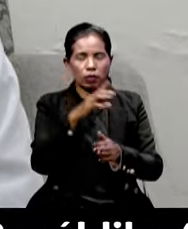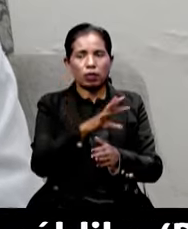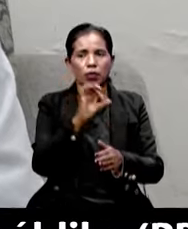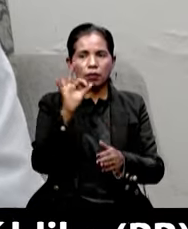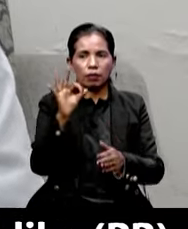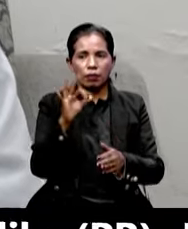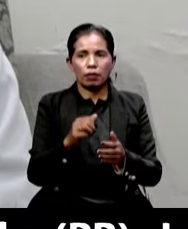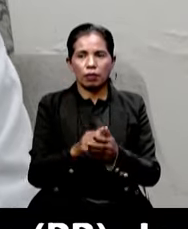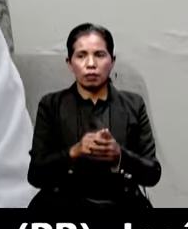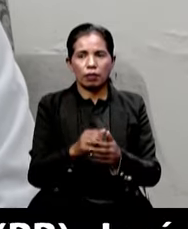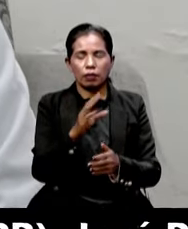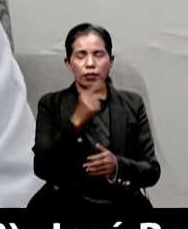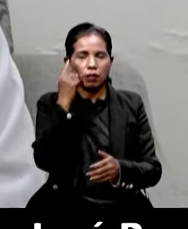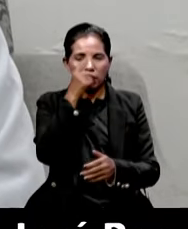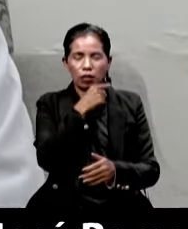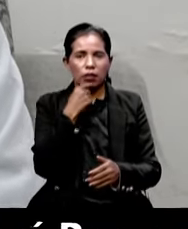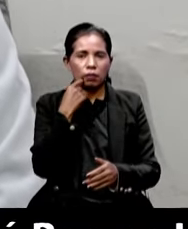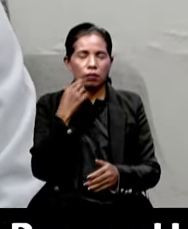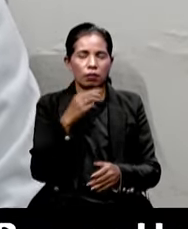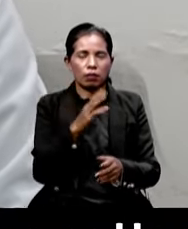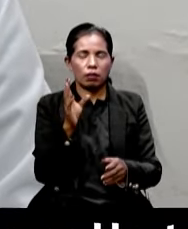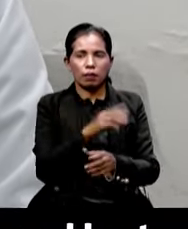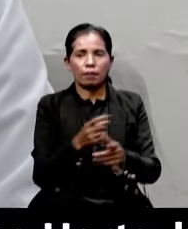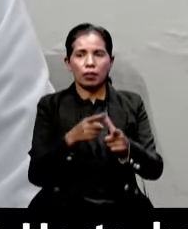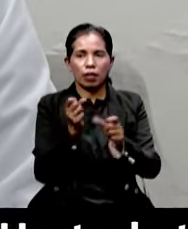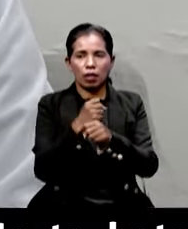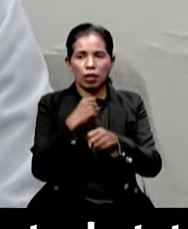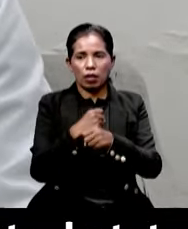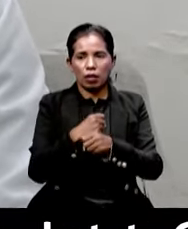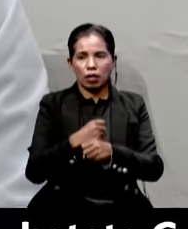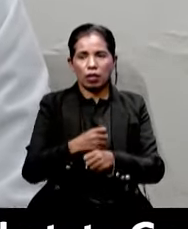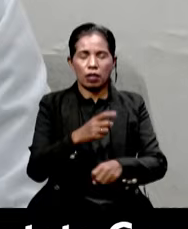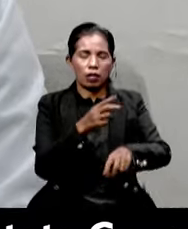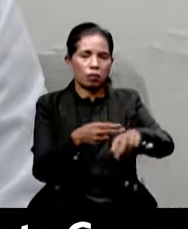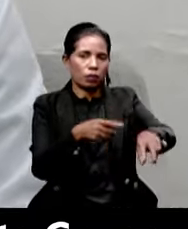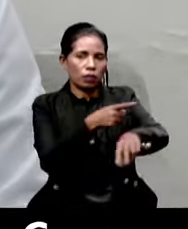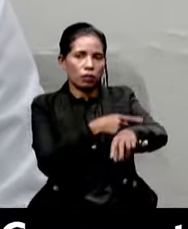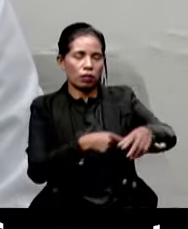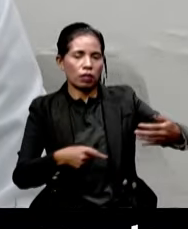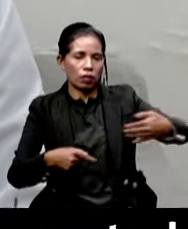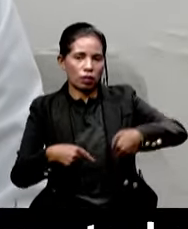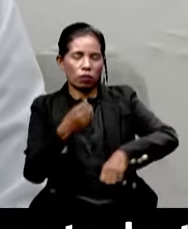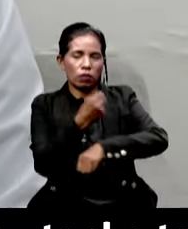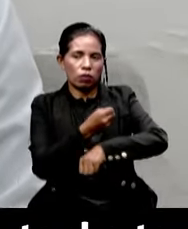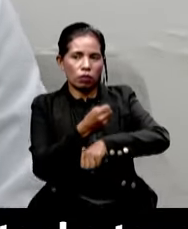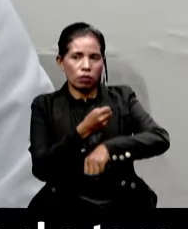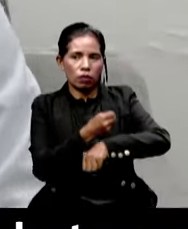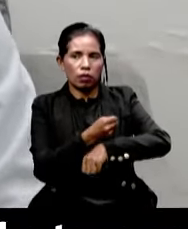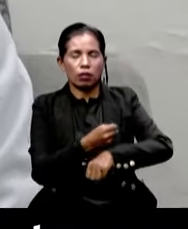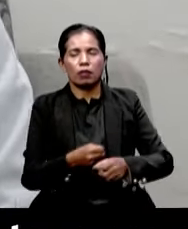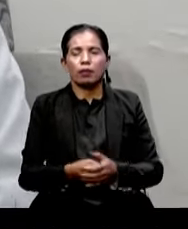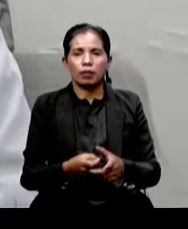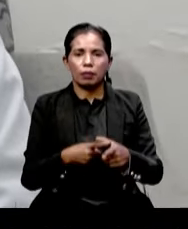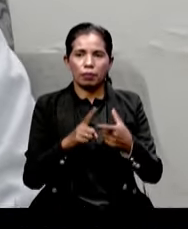face halo itene ibung kleo depois halo itena ain lima sorin ain sorin maten arms